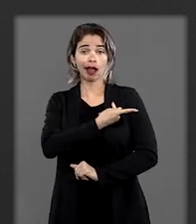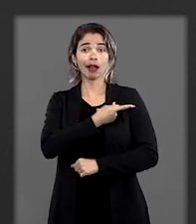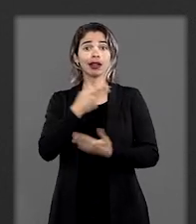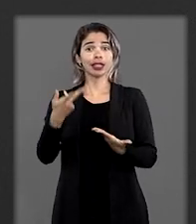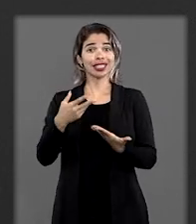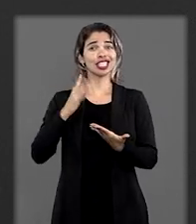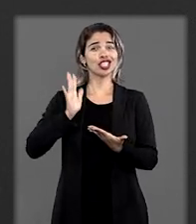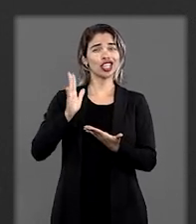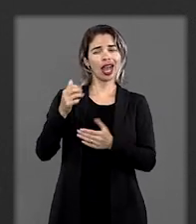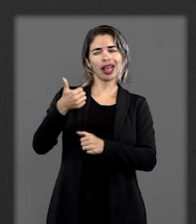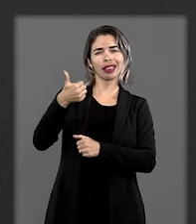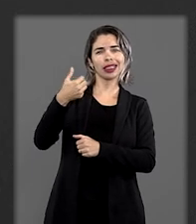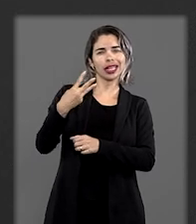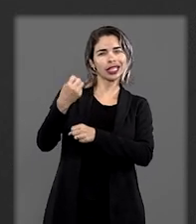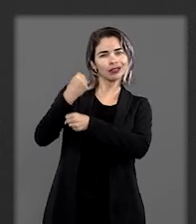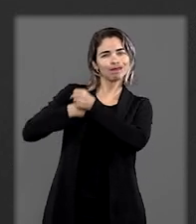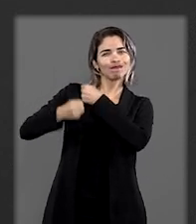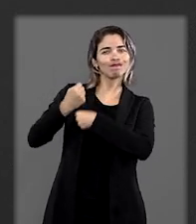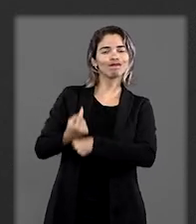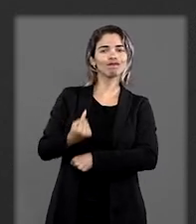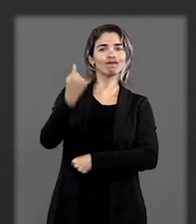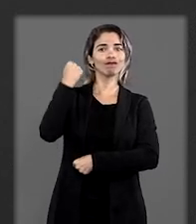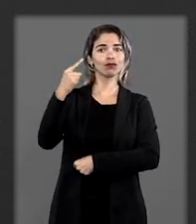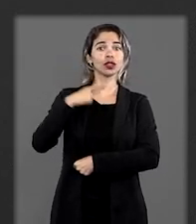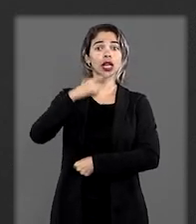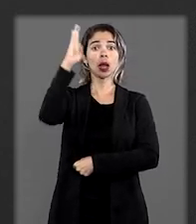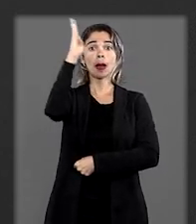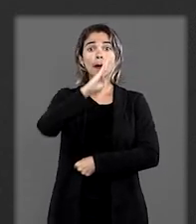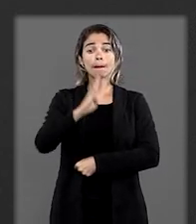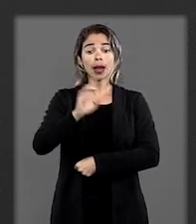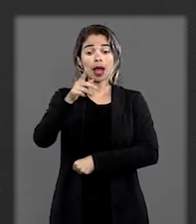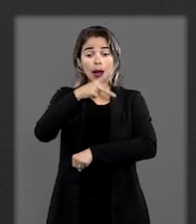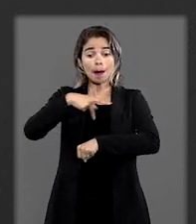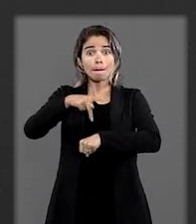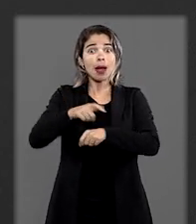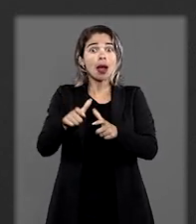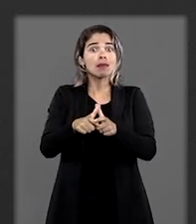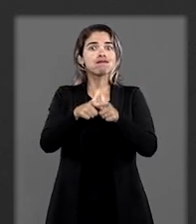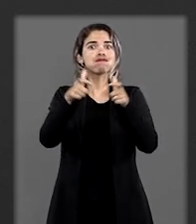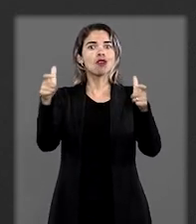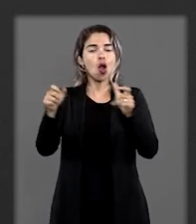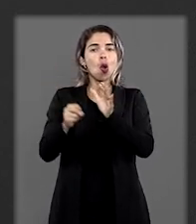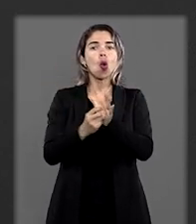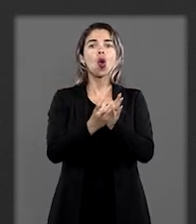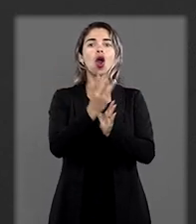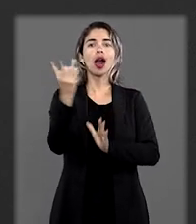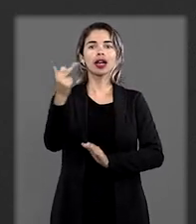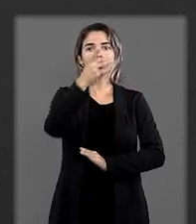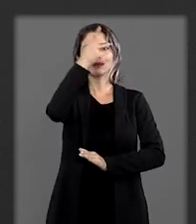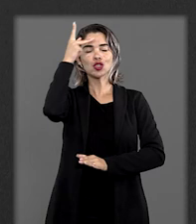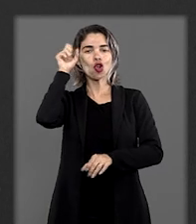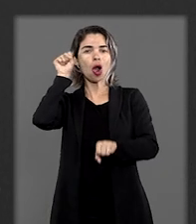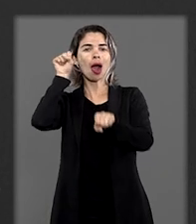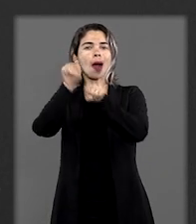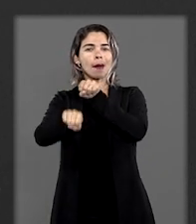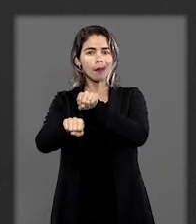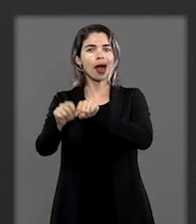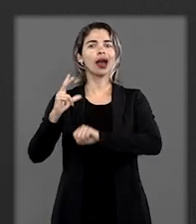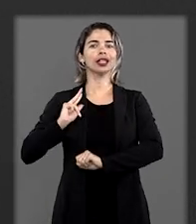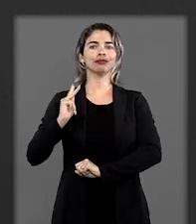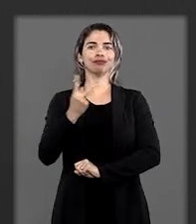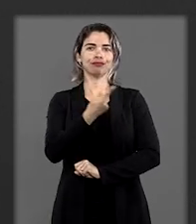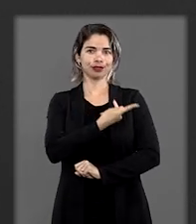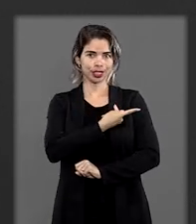travestis, que há 13 anos inserem o Brasil como o país com o maior número de assassinatos